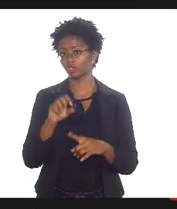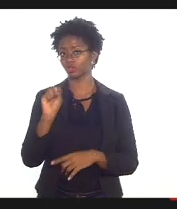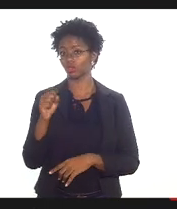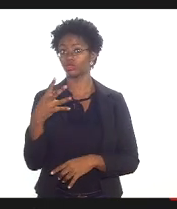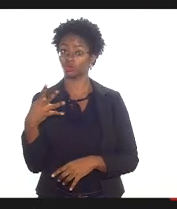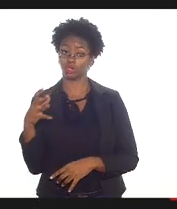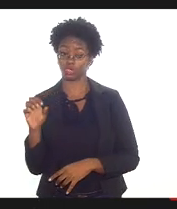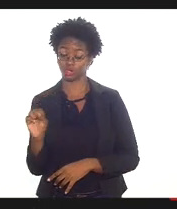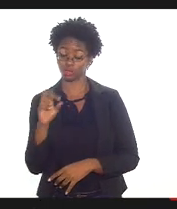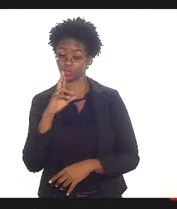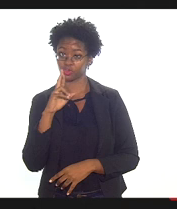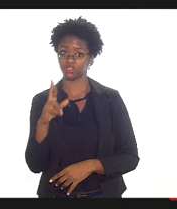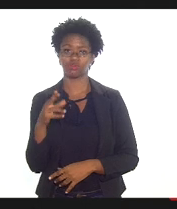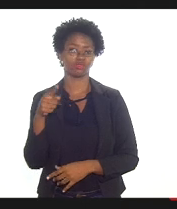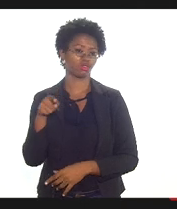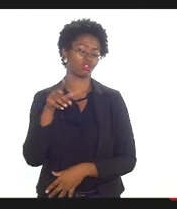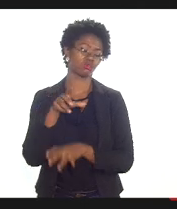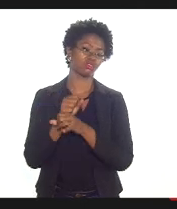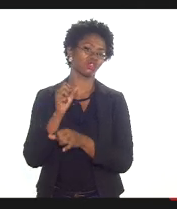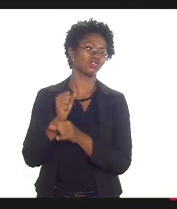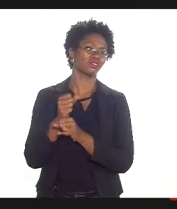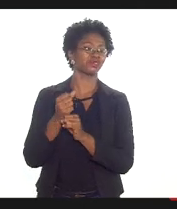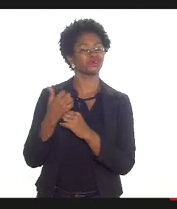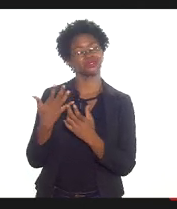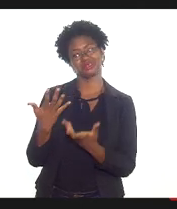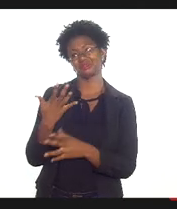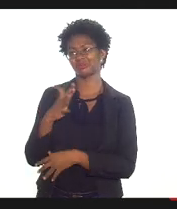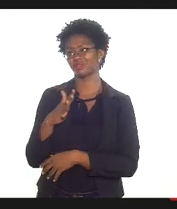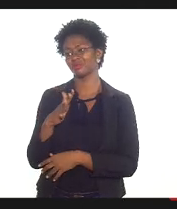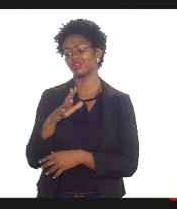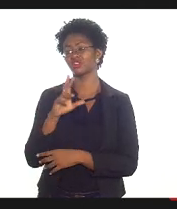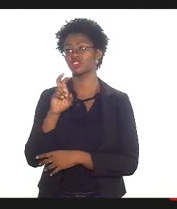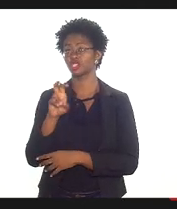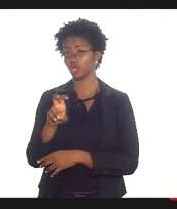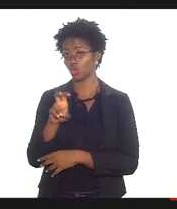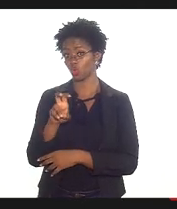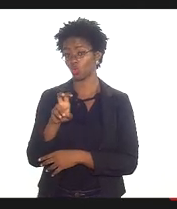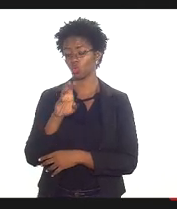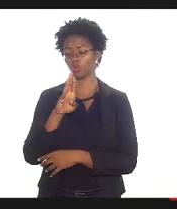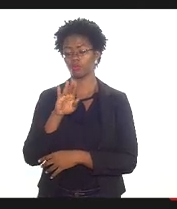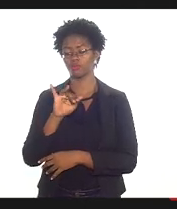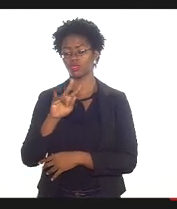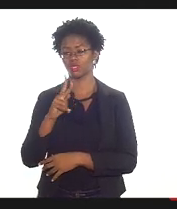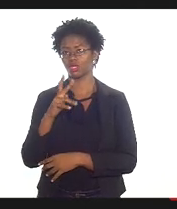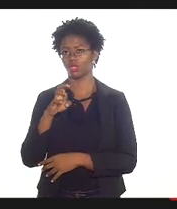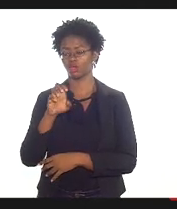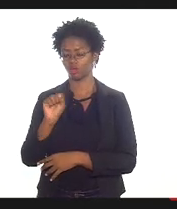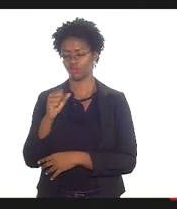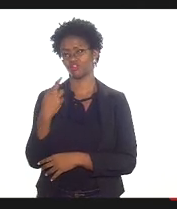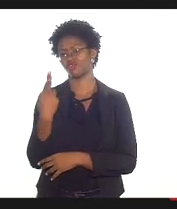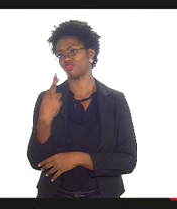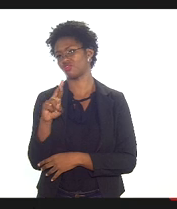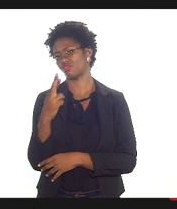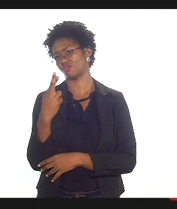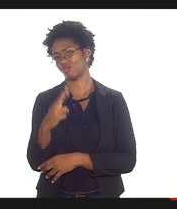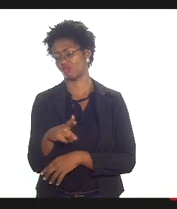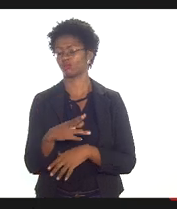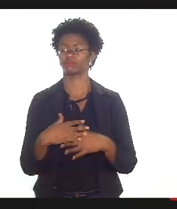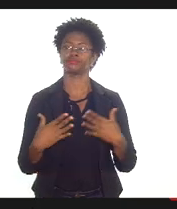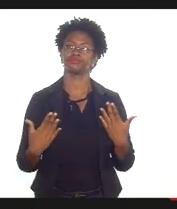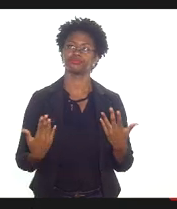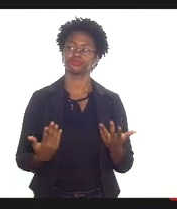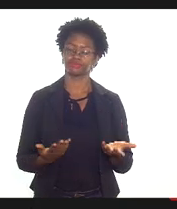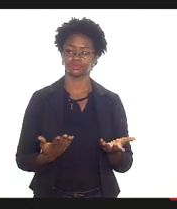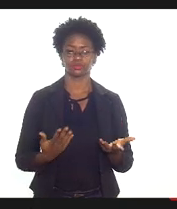6x8, 48, isso é uma conta de quase 5 bilhões de reais. Né? Então,